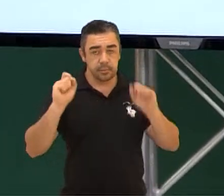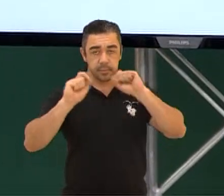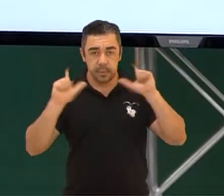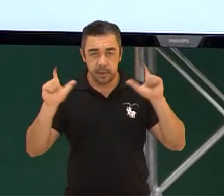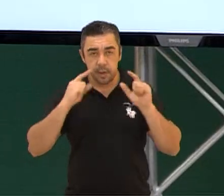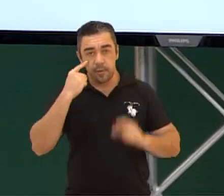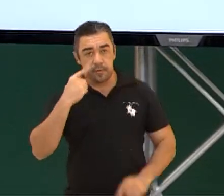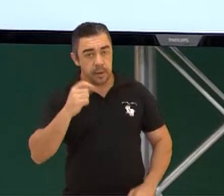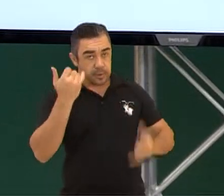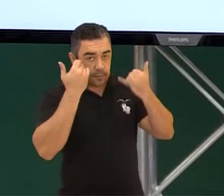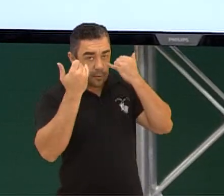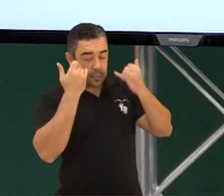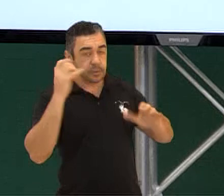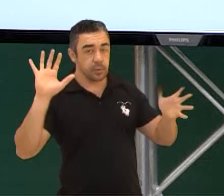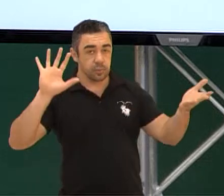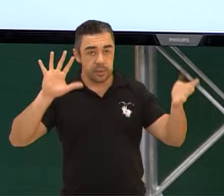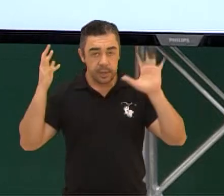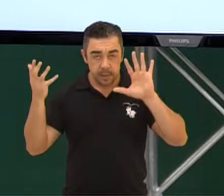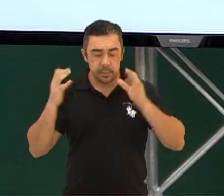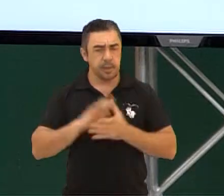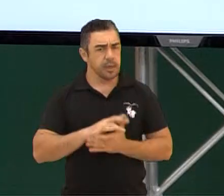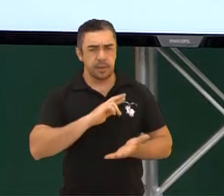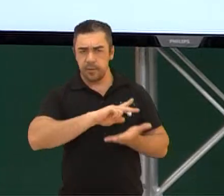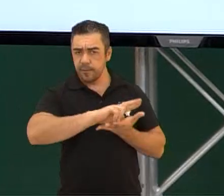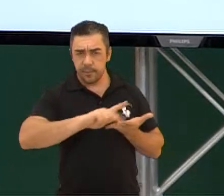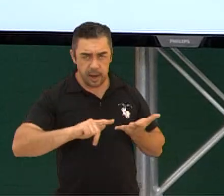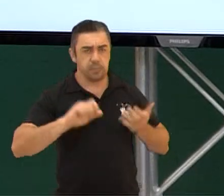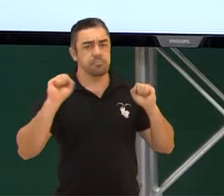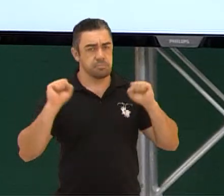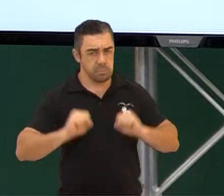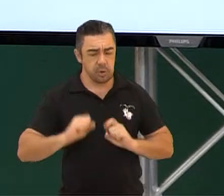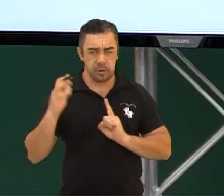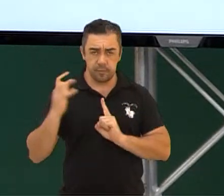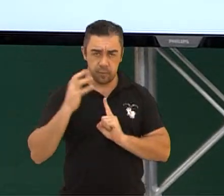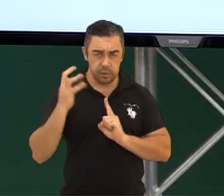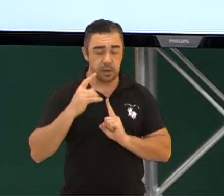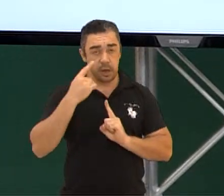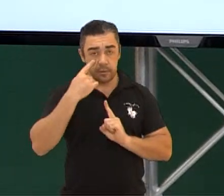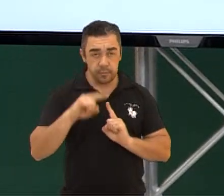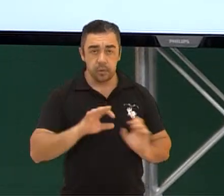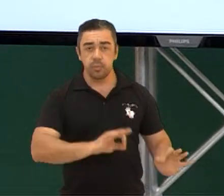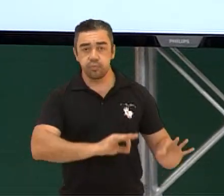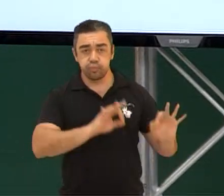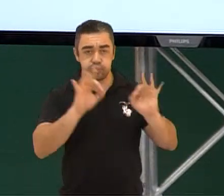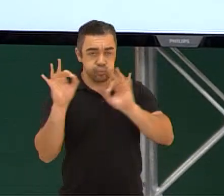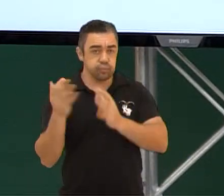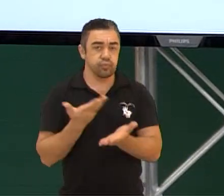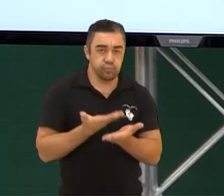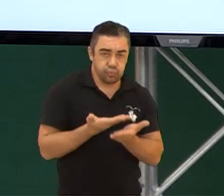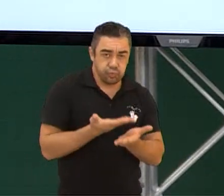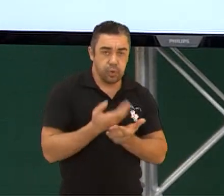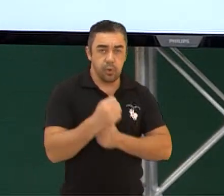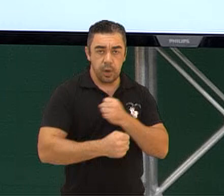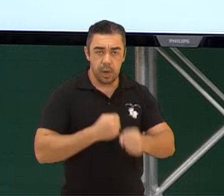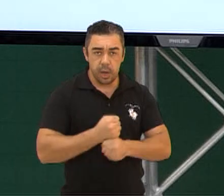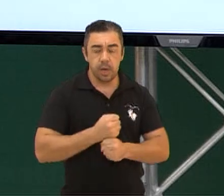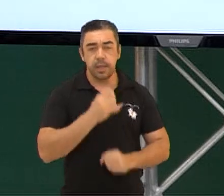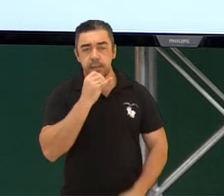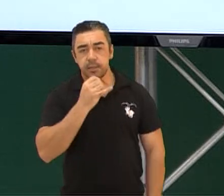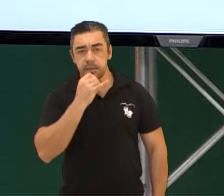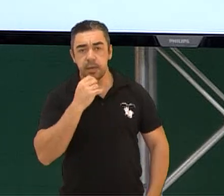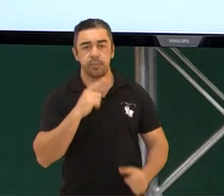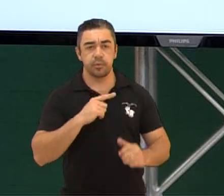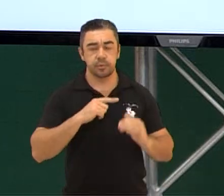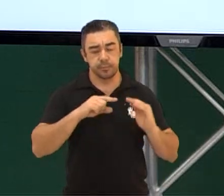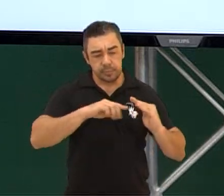são essas informações sobre a questão do clima, né? Então nós temos vários fatores aqui importantes que foram vistos durante o ano, foram estudados, né? Sobre a questão da latitude,